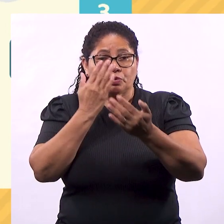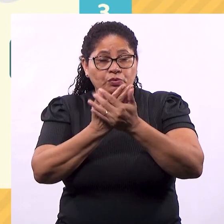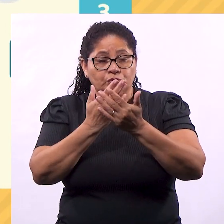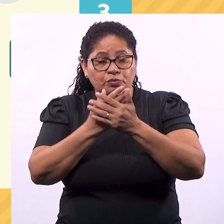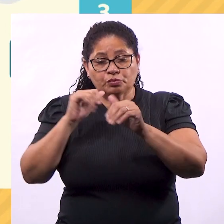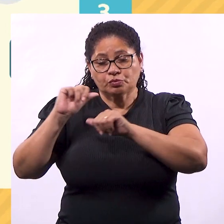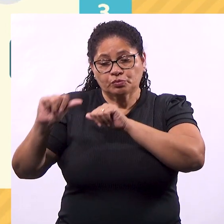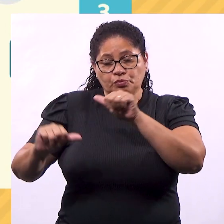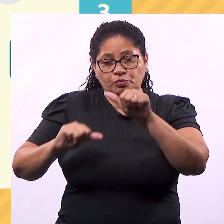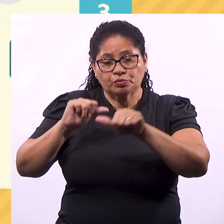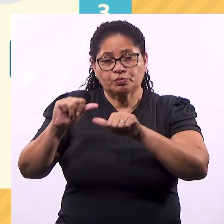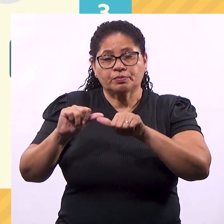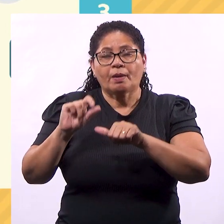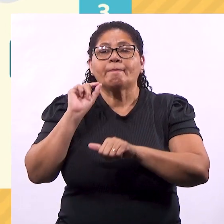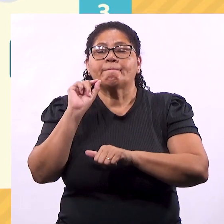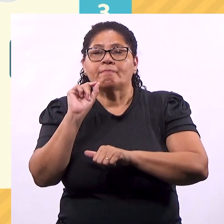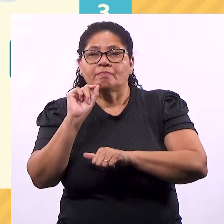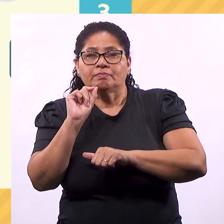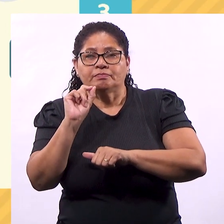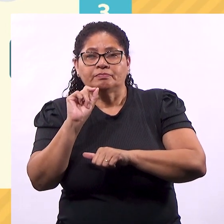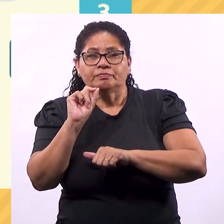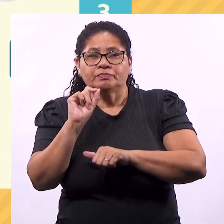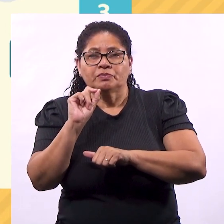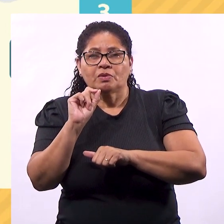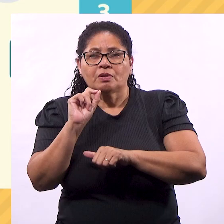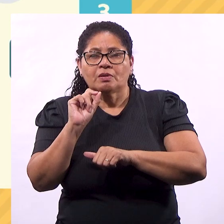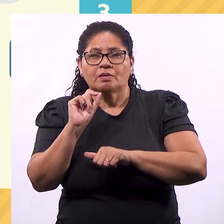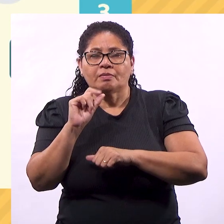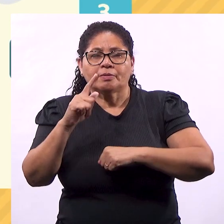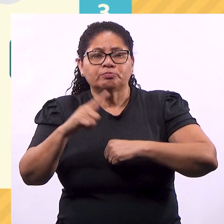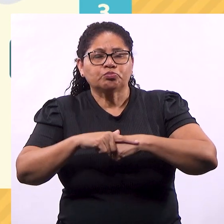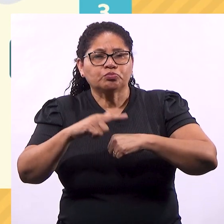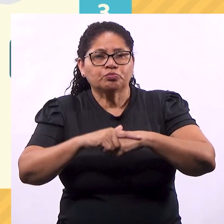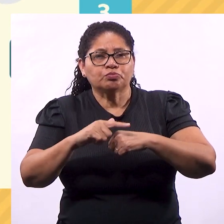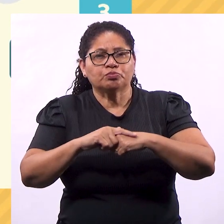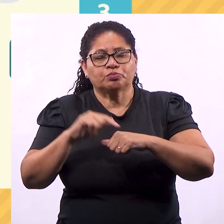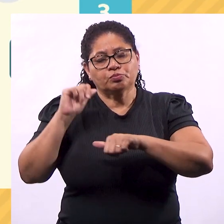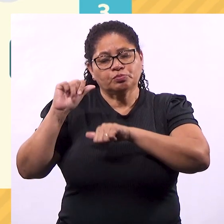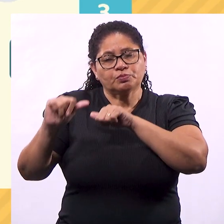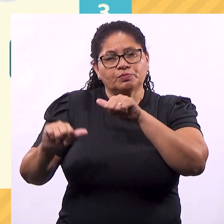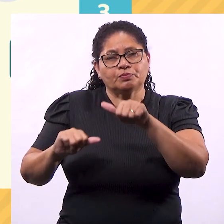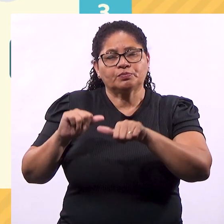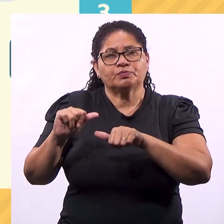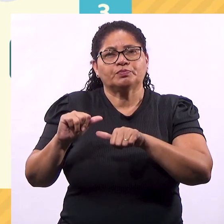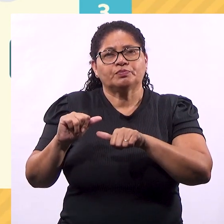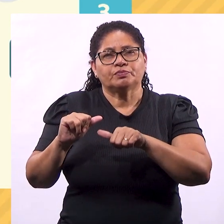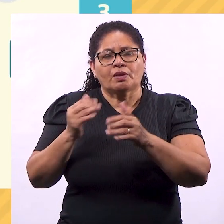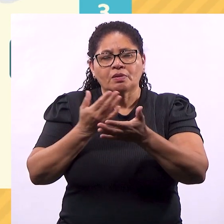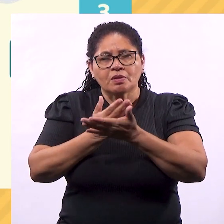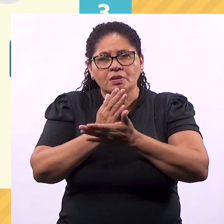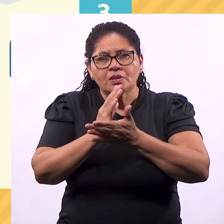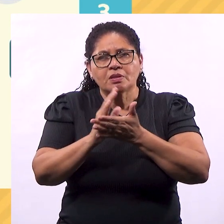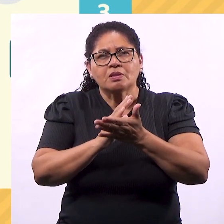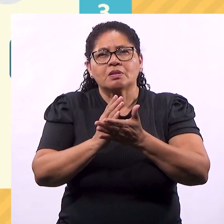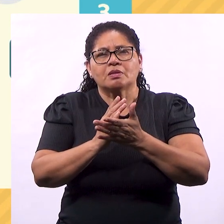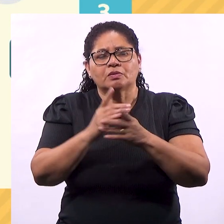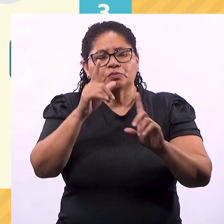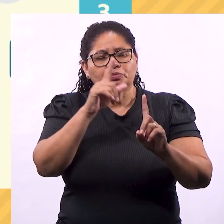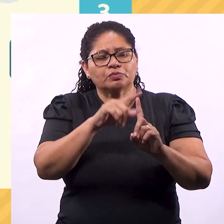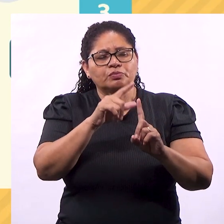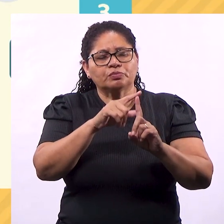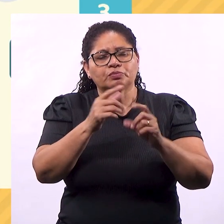é avaliação Para que Quais são as funções da avaliação então nós temos algumas